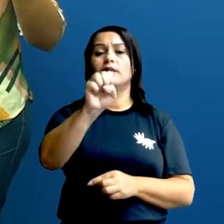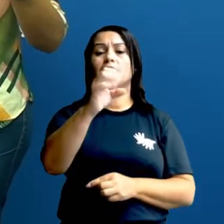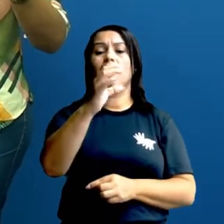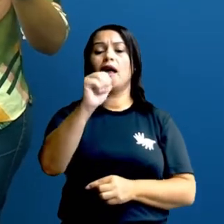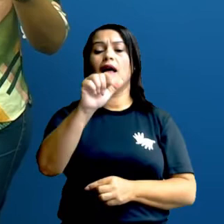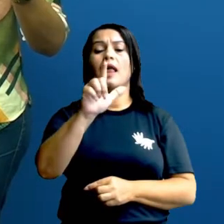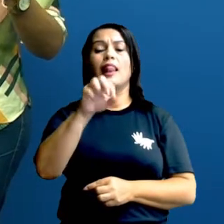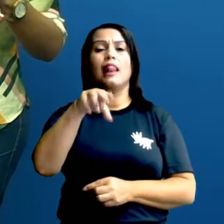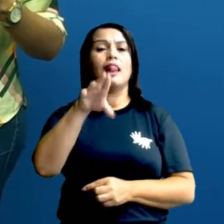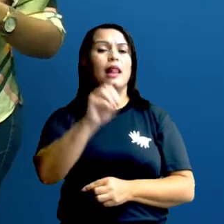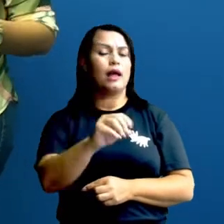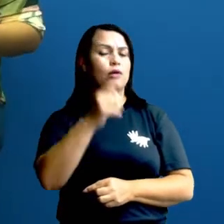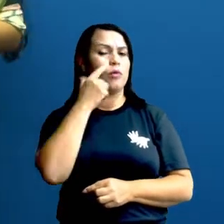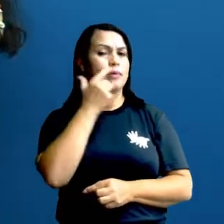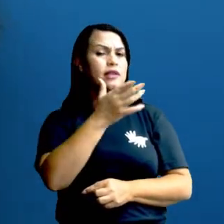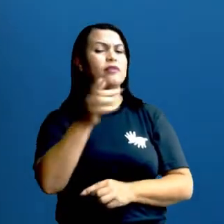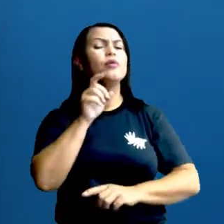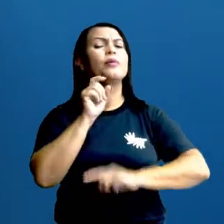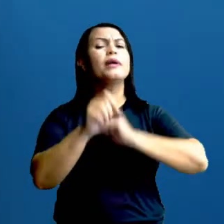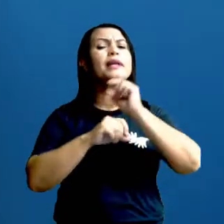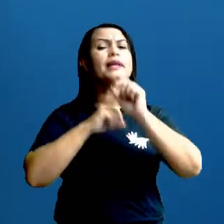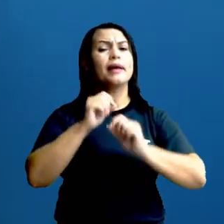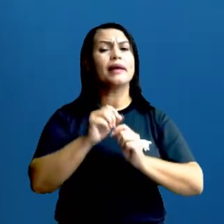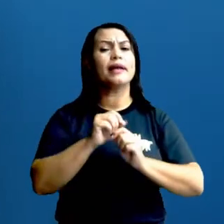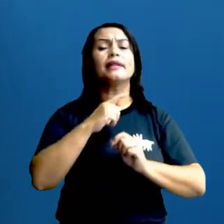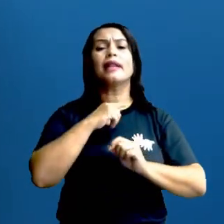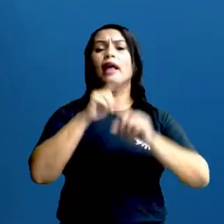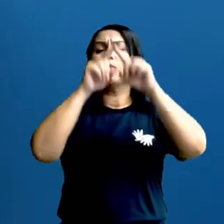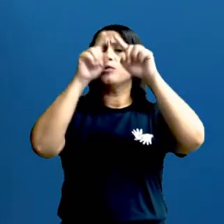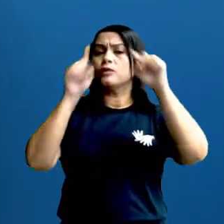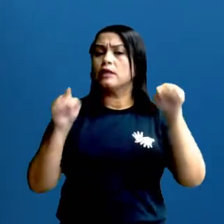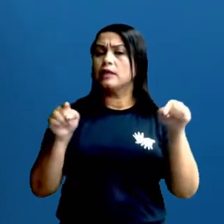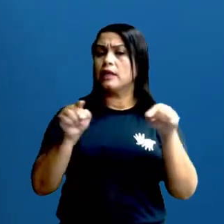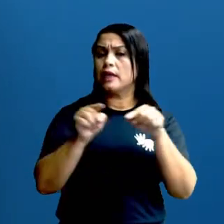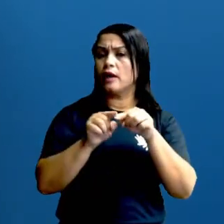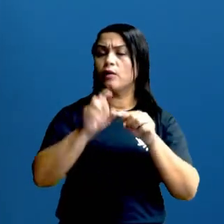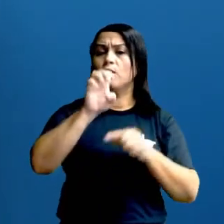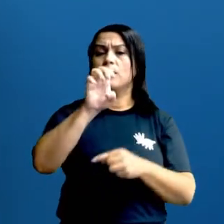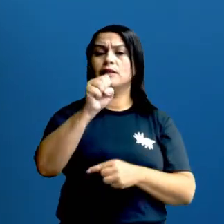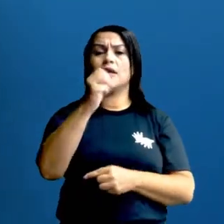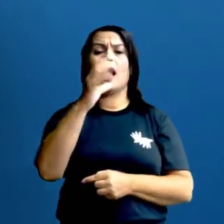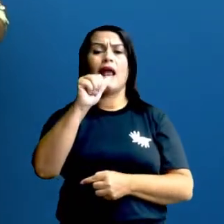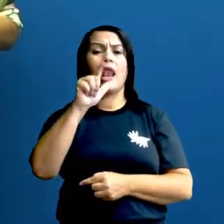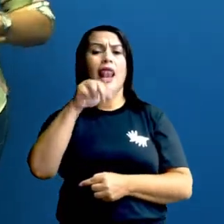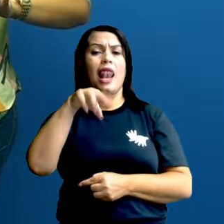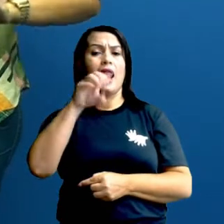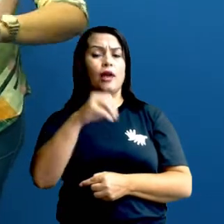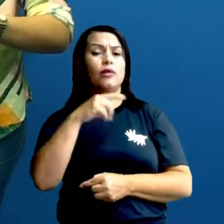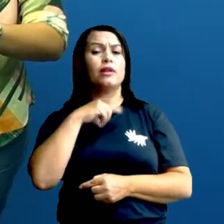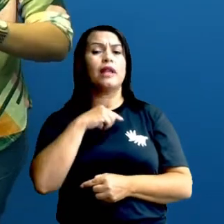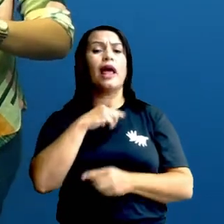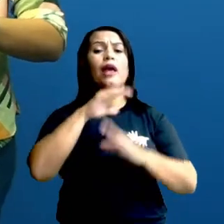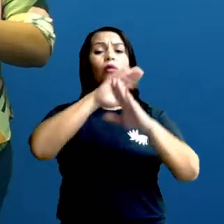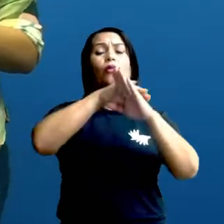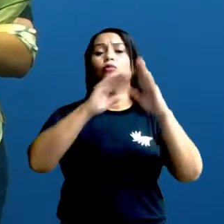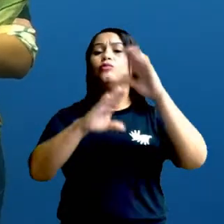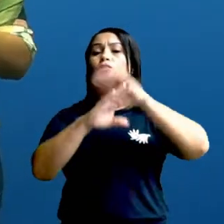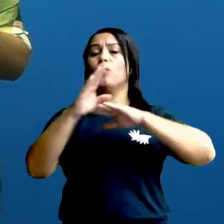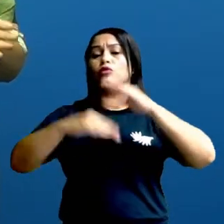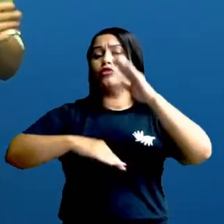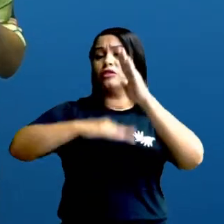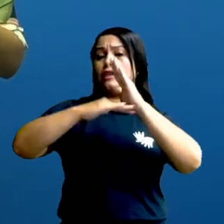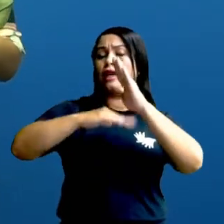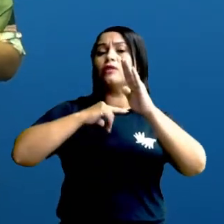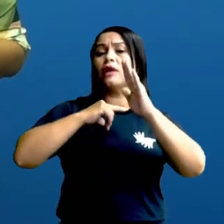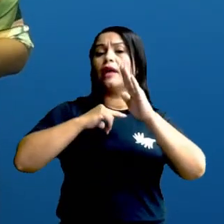né e o que é um triângulo escaleno ó triângulo escaleno os três lados tem medidas diferentes e tem três